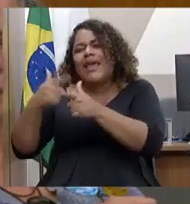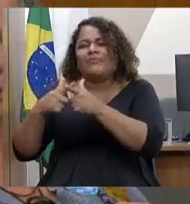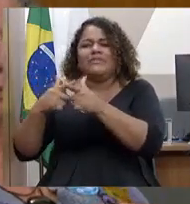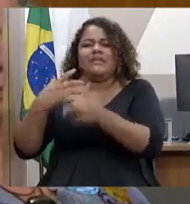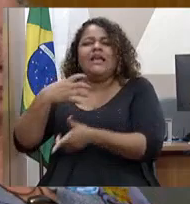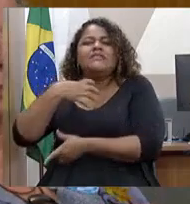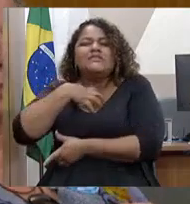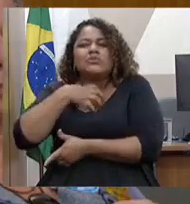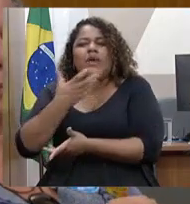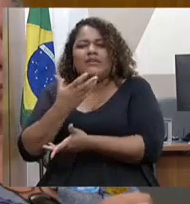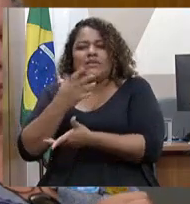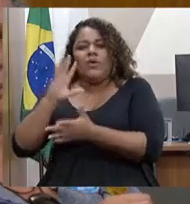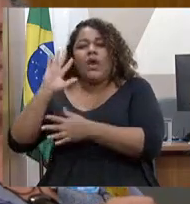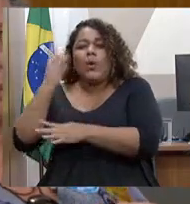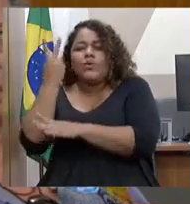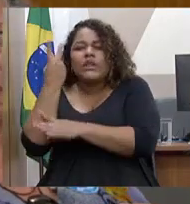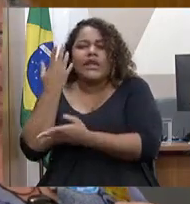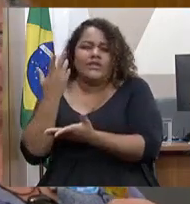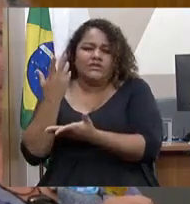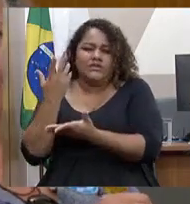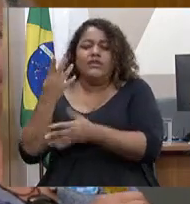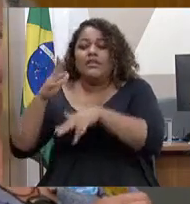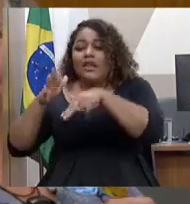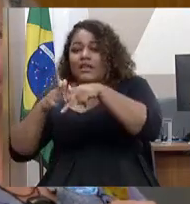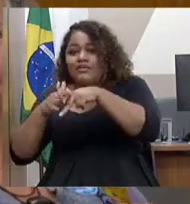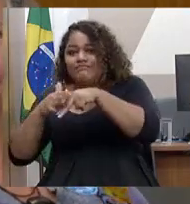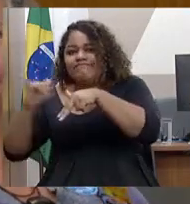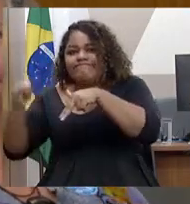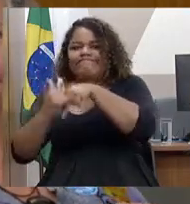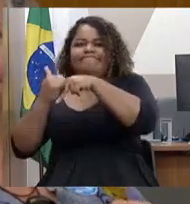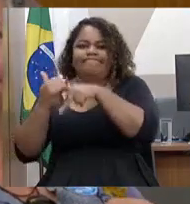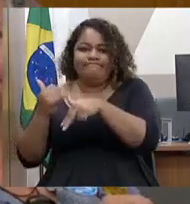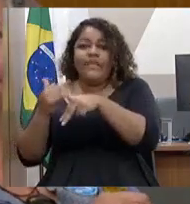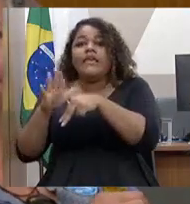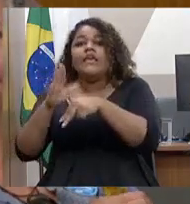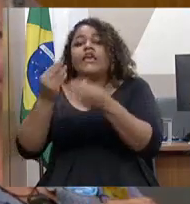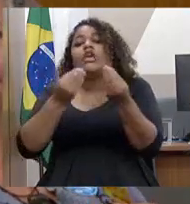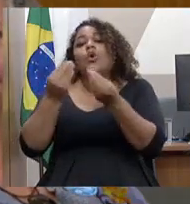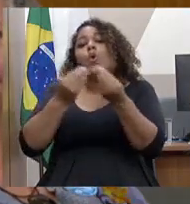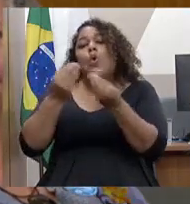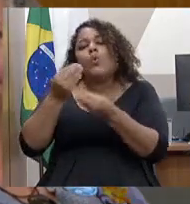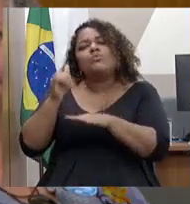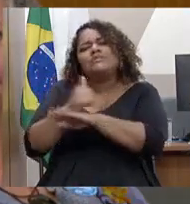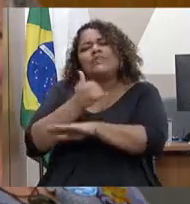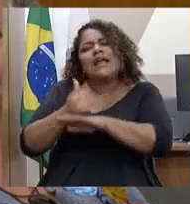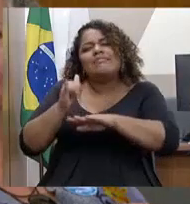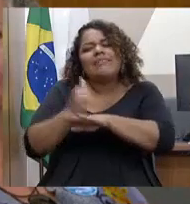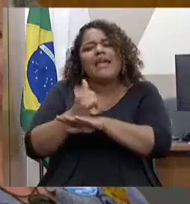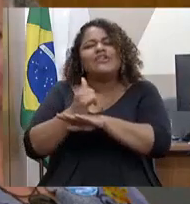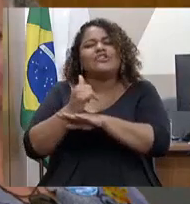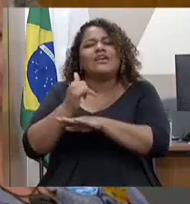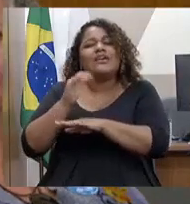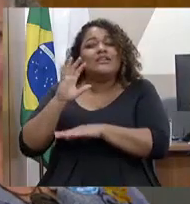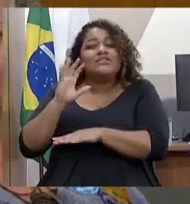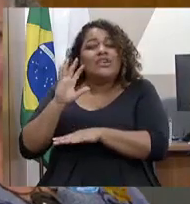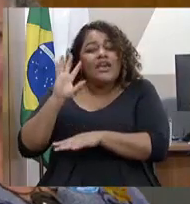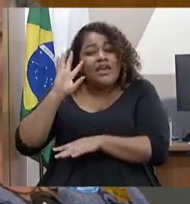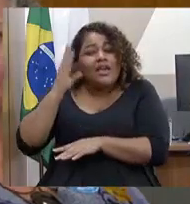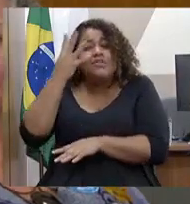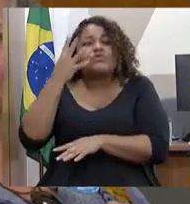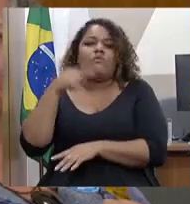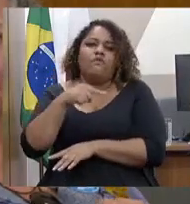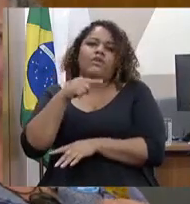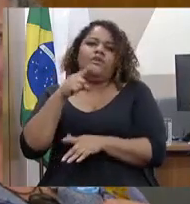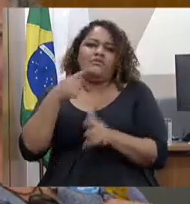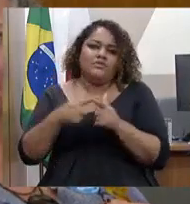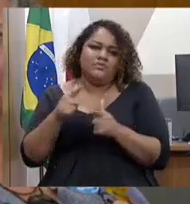e a possibilidade de vencer essas dificuldades das quais você com certeza passa por